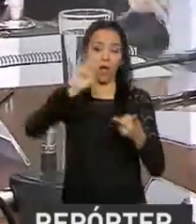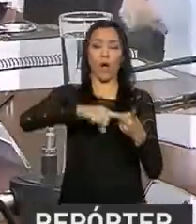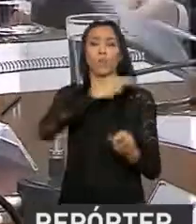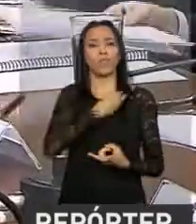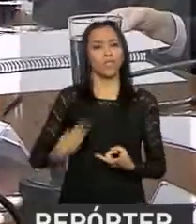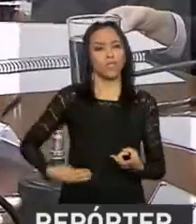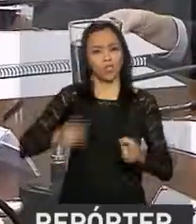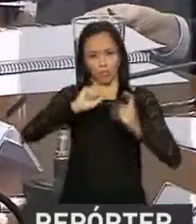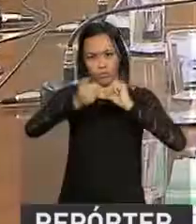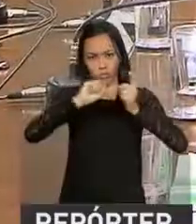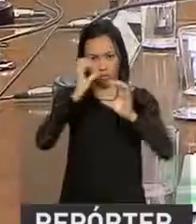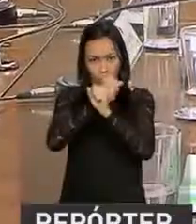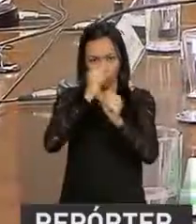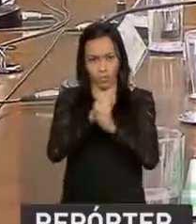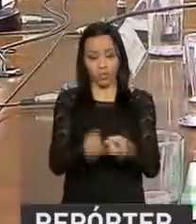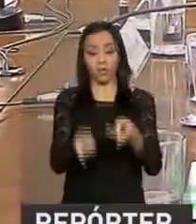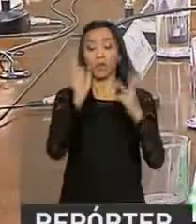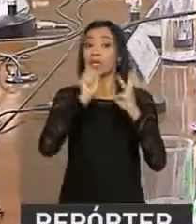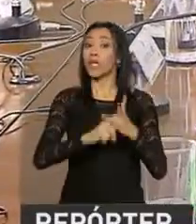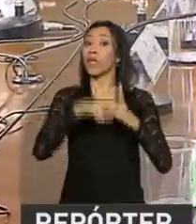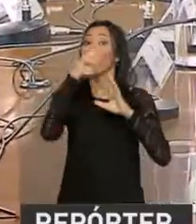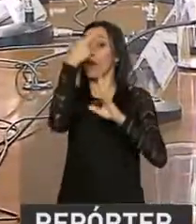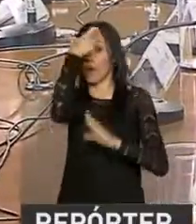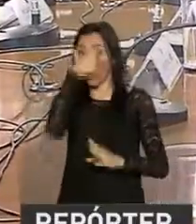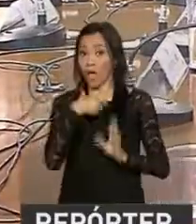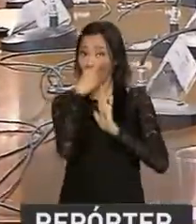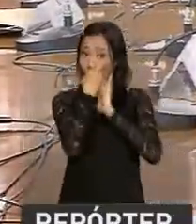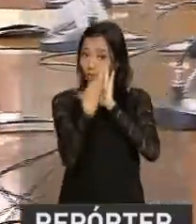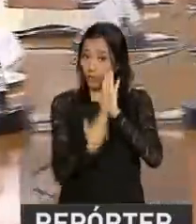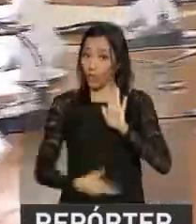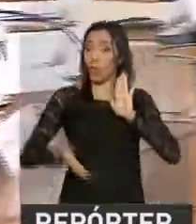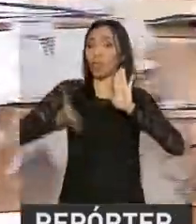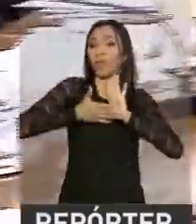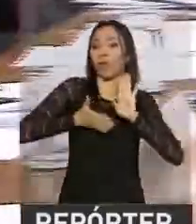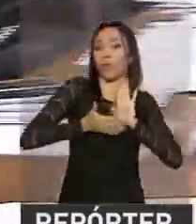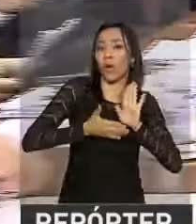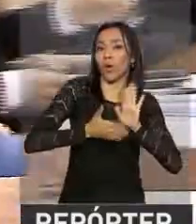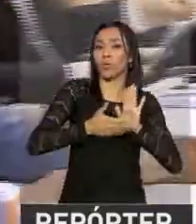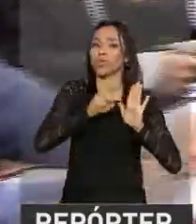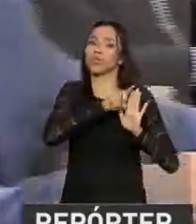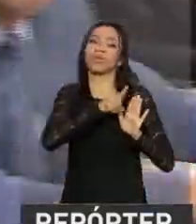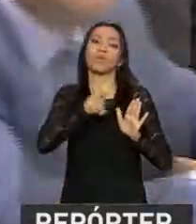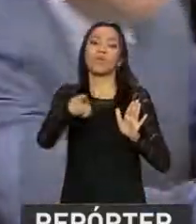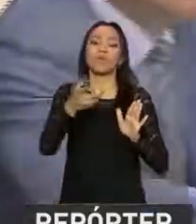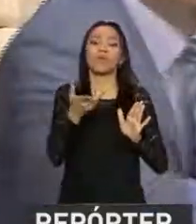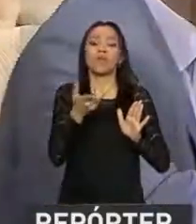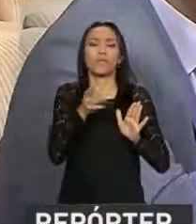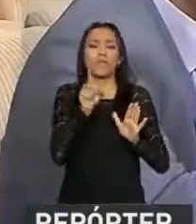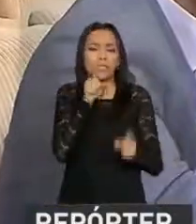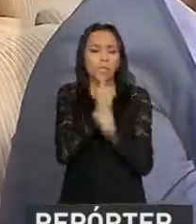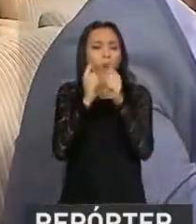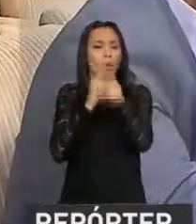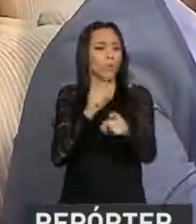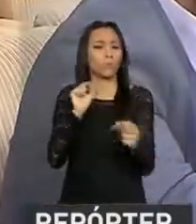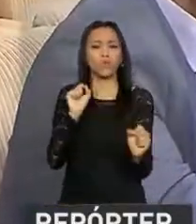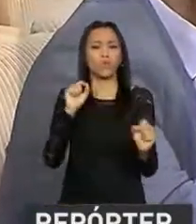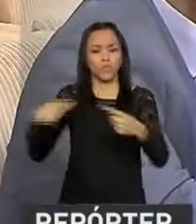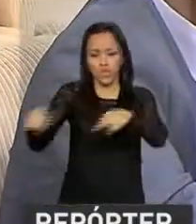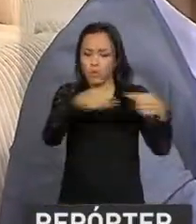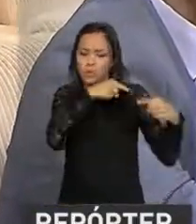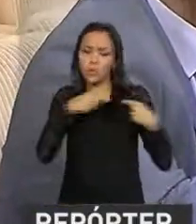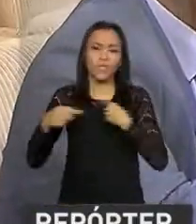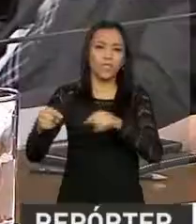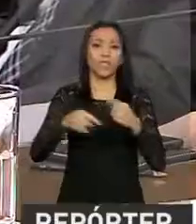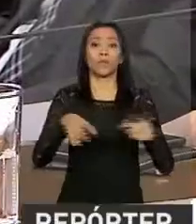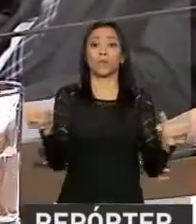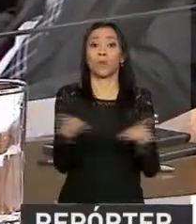de oliveira e o relator da proposta de emenda à constituição deputado darcísio perondi no encontro foi debatido o texto da pec